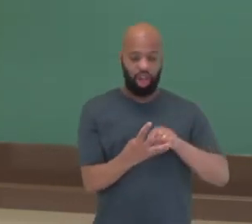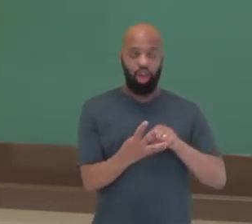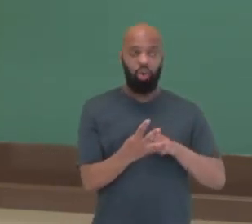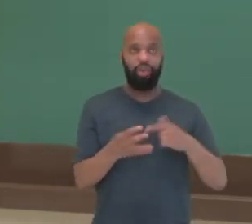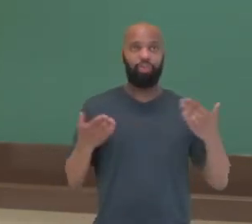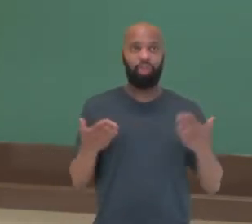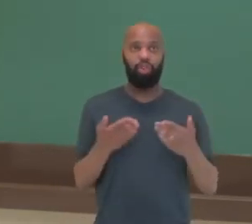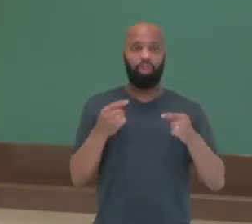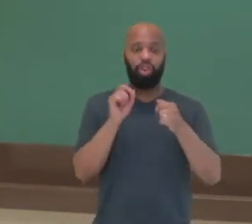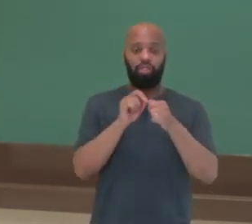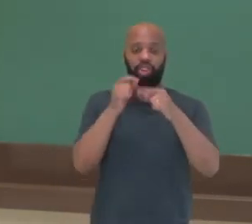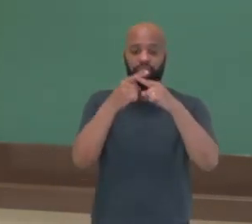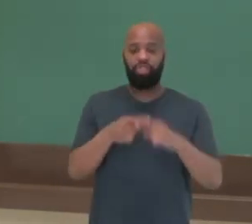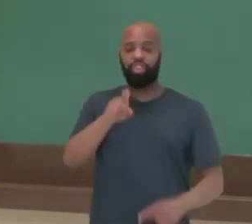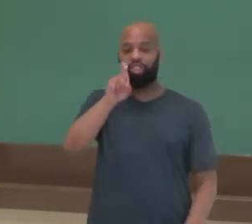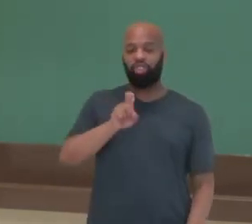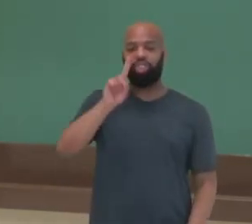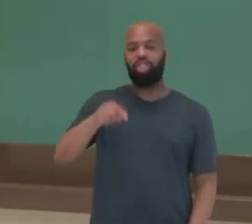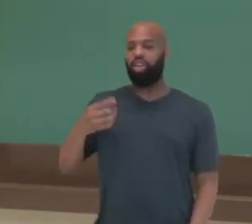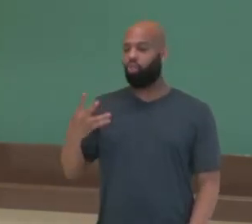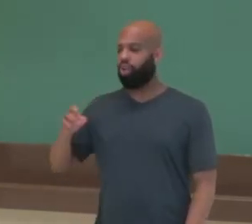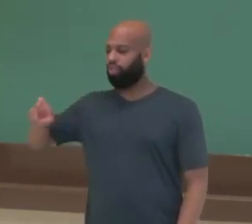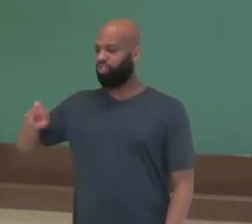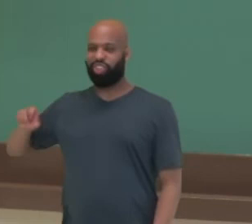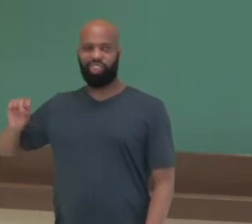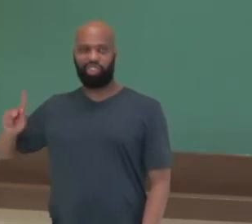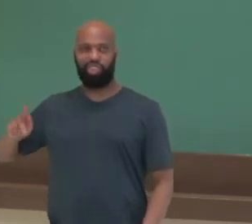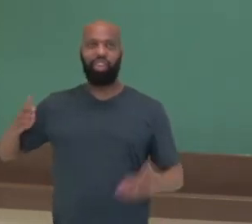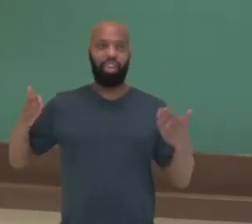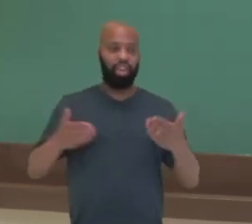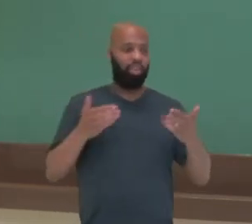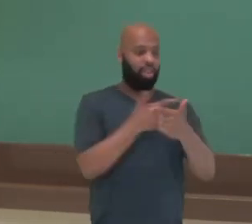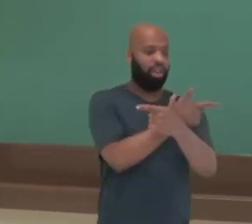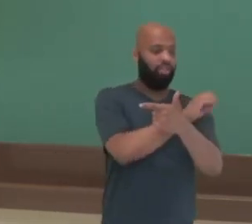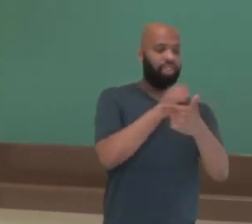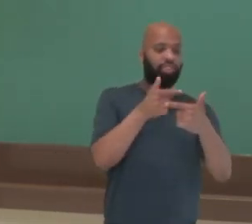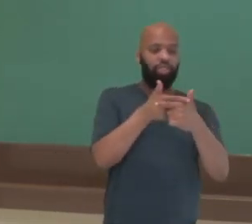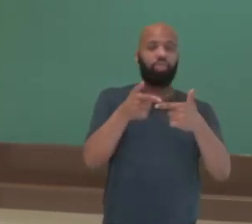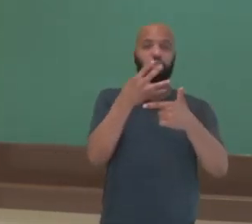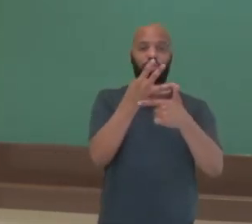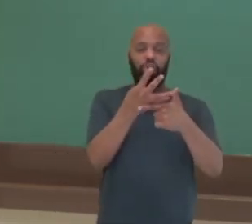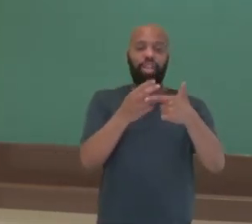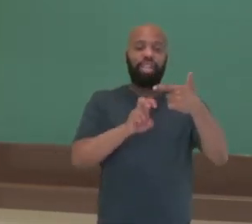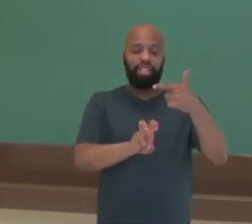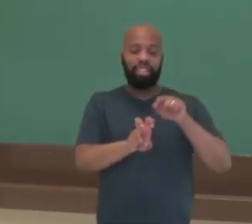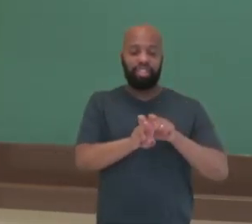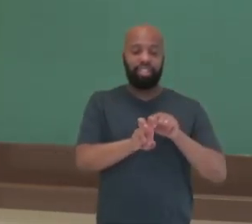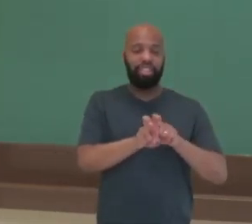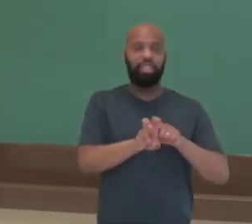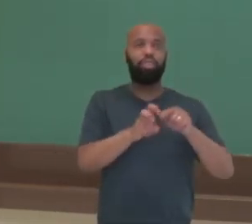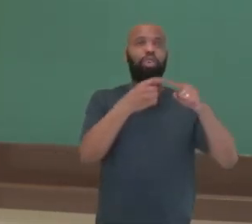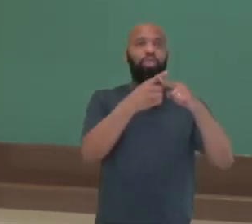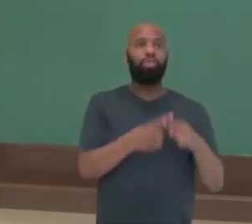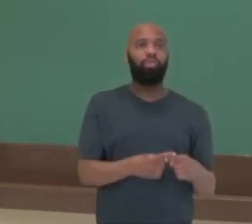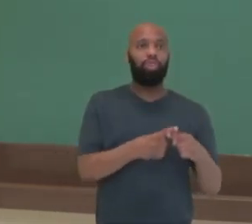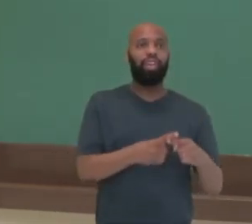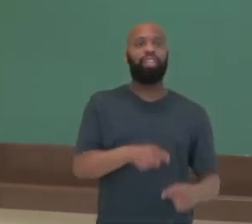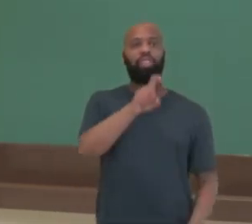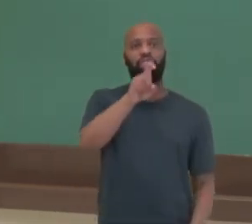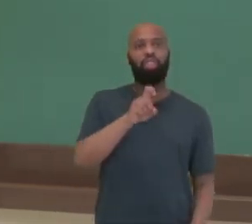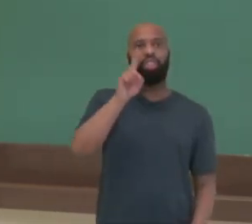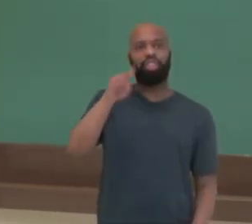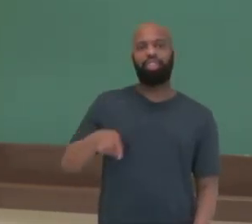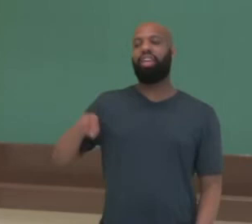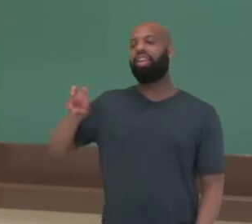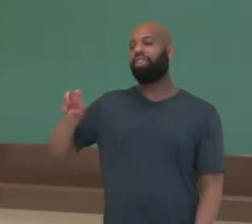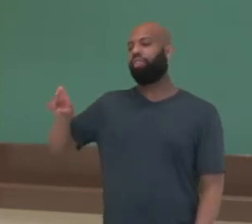aqui, vezes x, 4x. 20 dividido por 4 é 5. O 5 que deu aqui